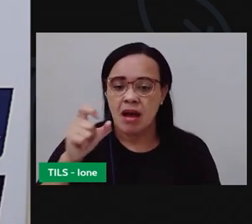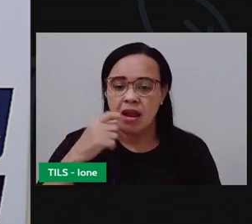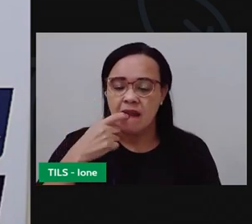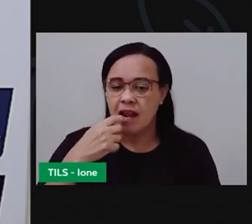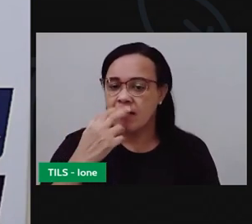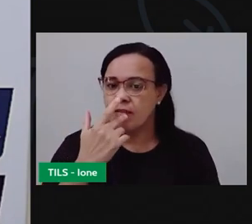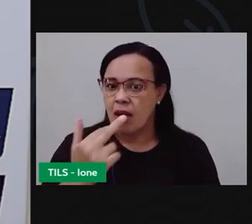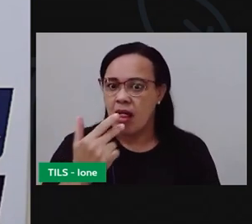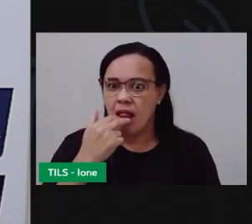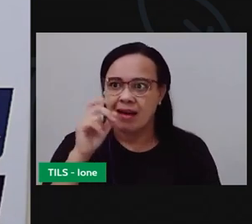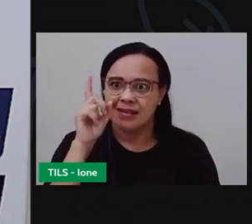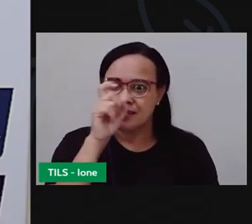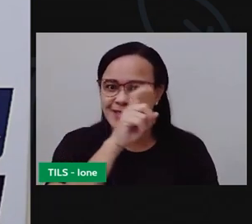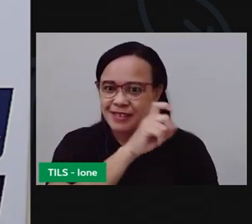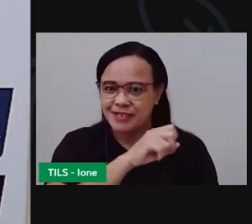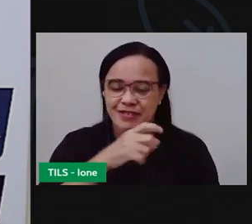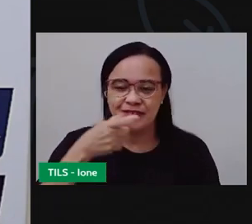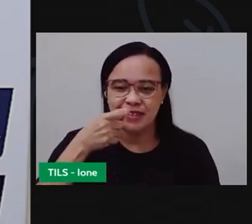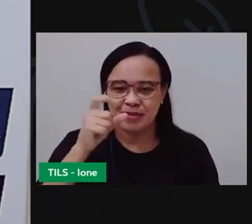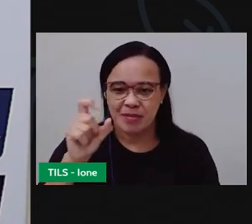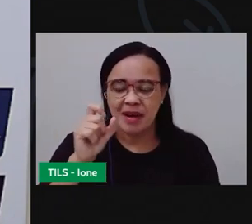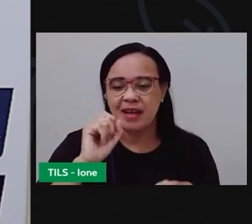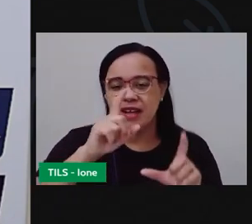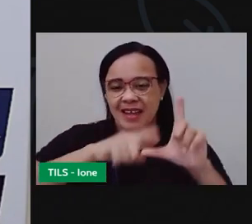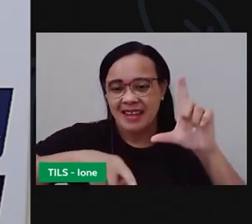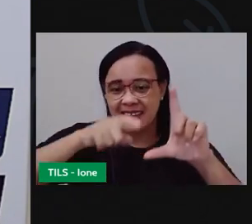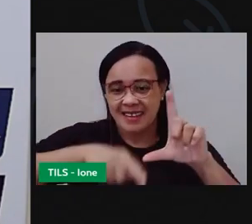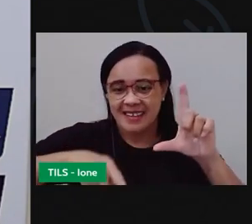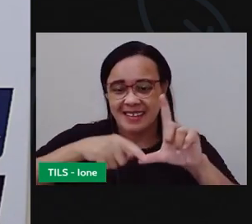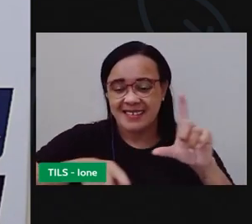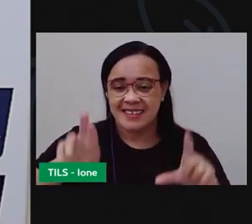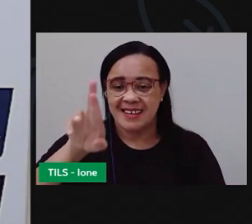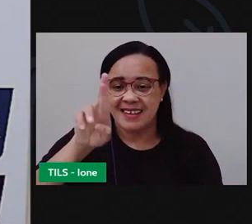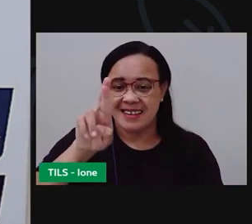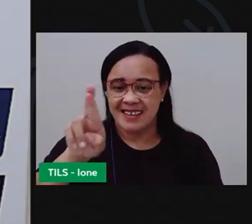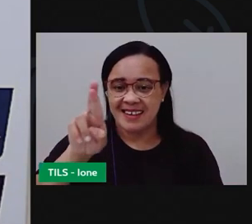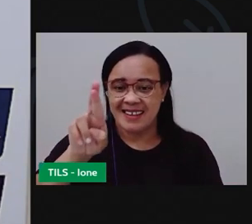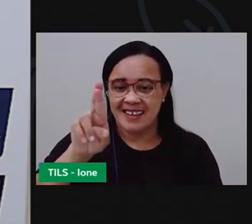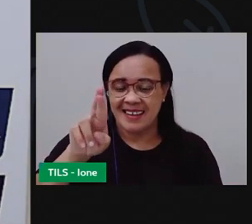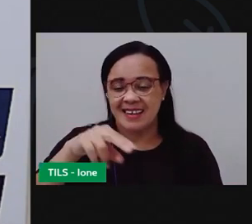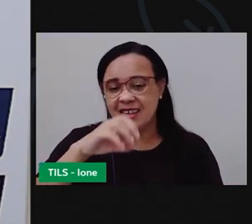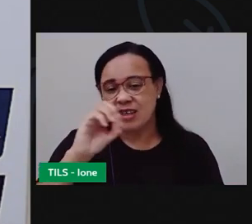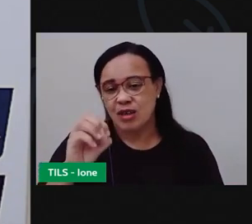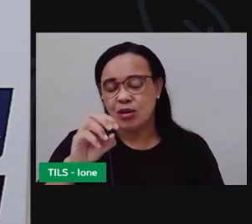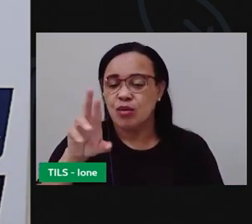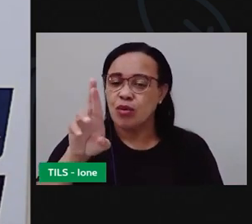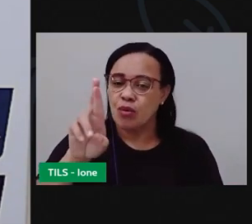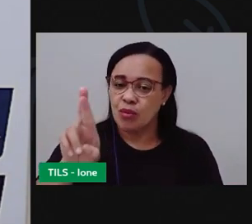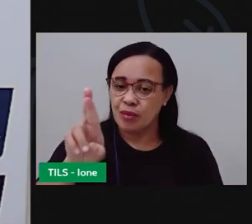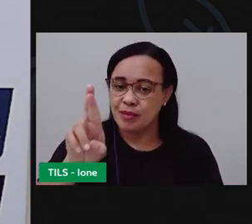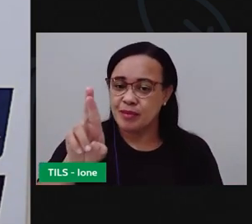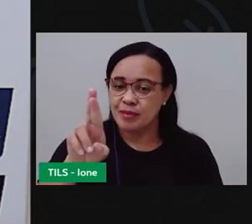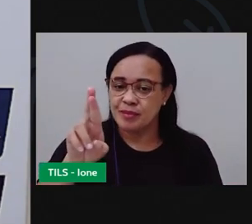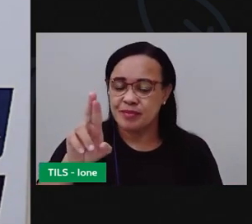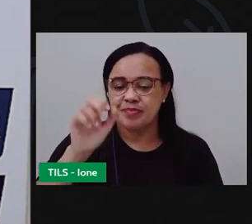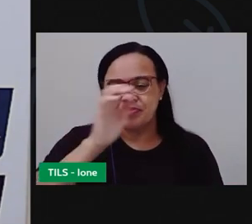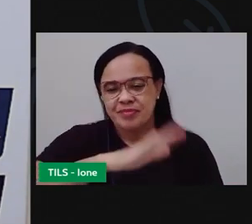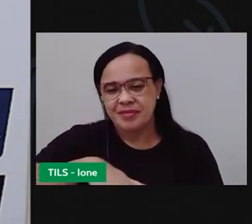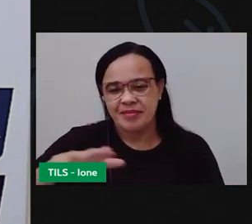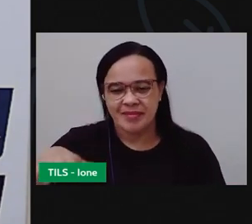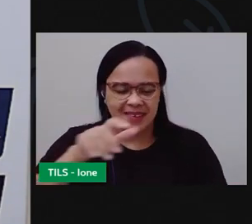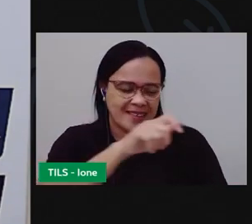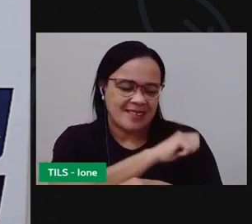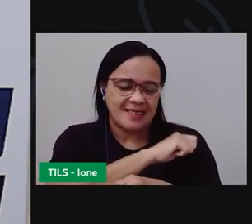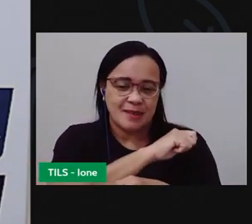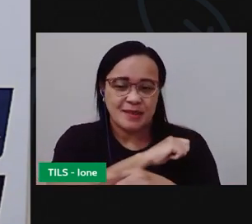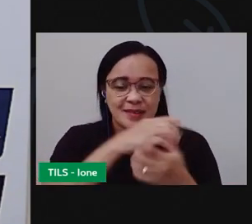do rei tem que que tem aí o som do Rei a criança com essa